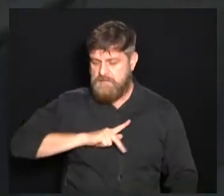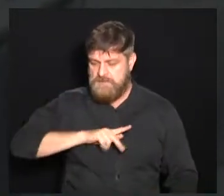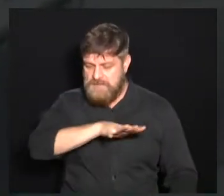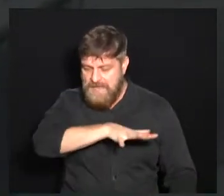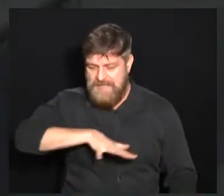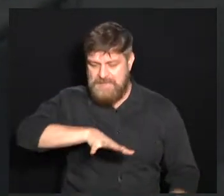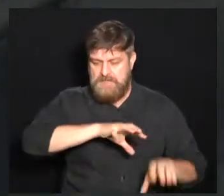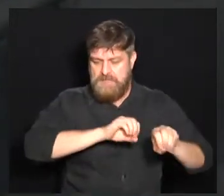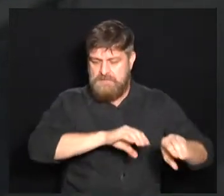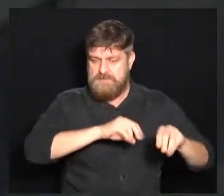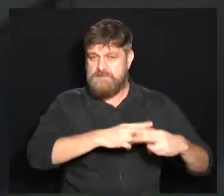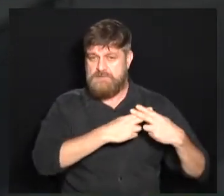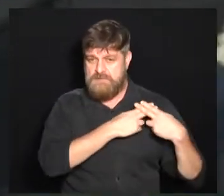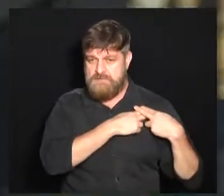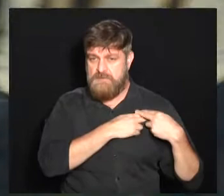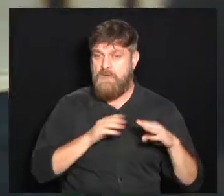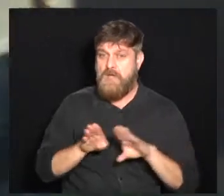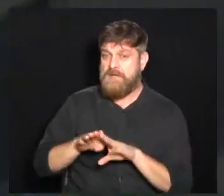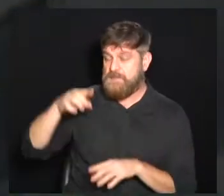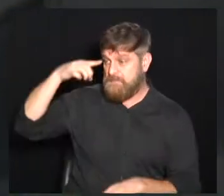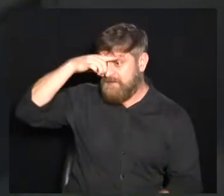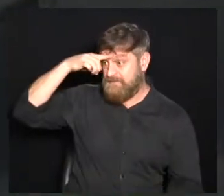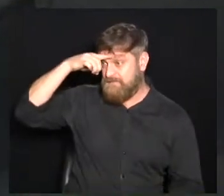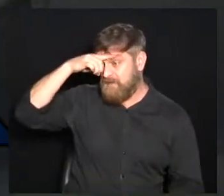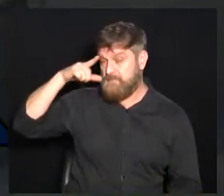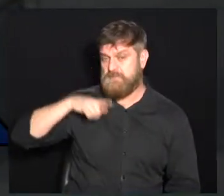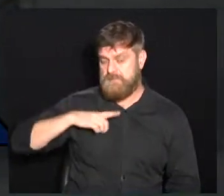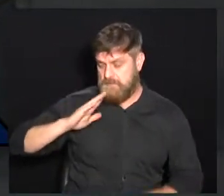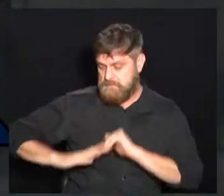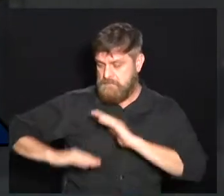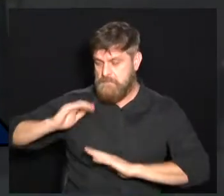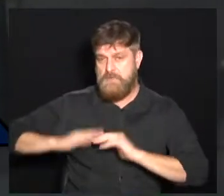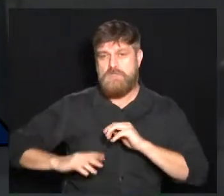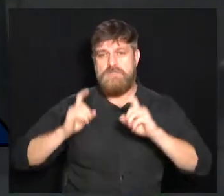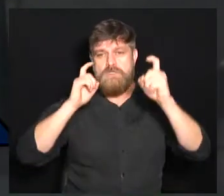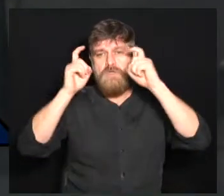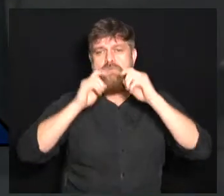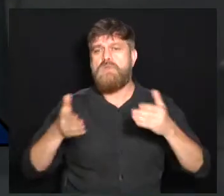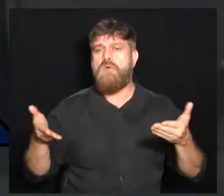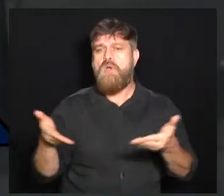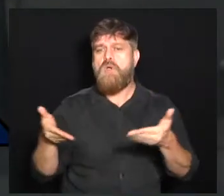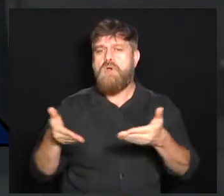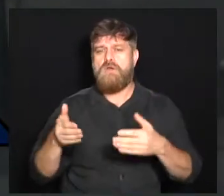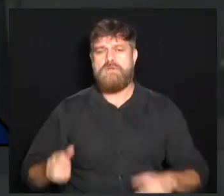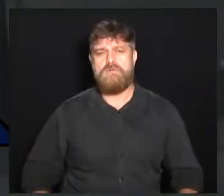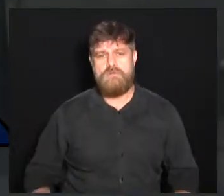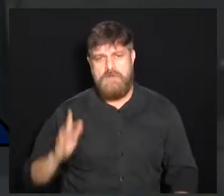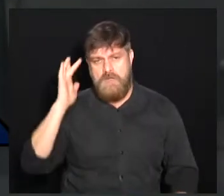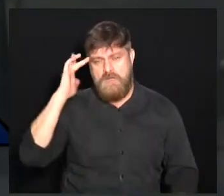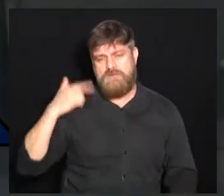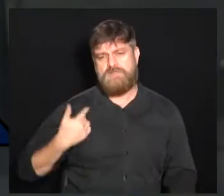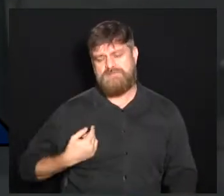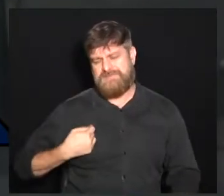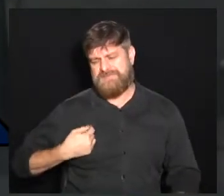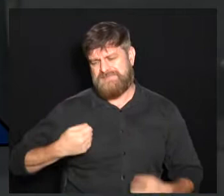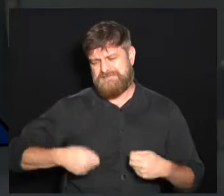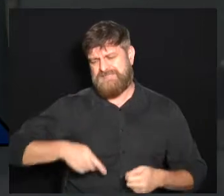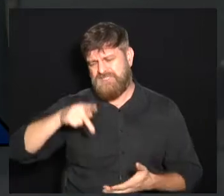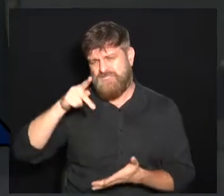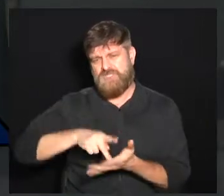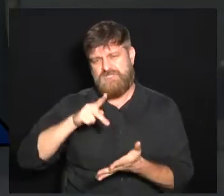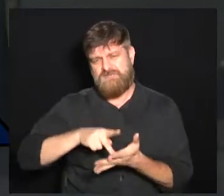Educação e do Felipe, que tiveram essa iniciativa. Eu acho que a gente tem que ser muito honesto nessa